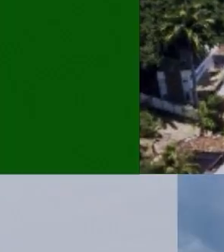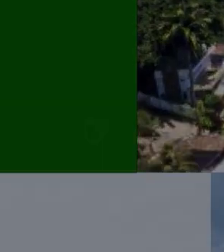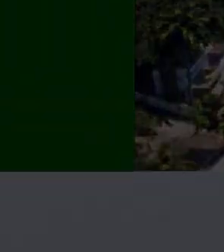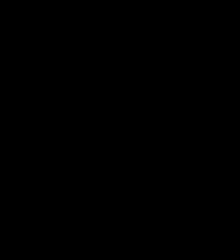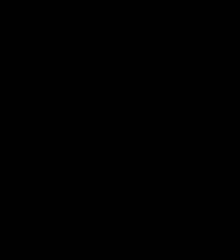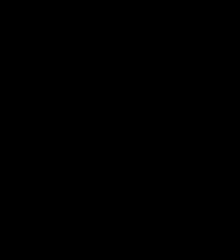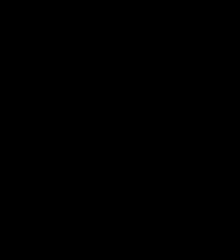Y